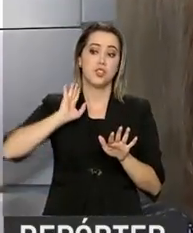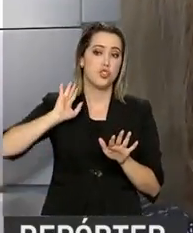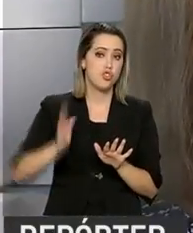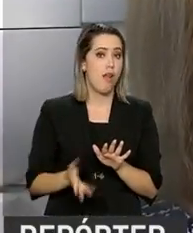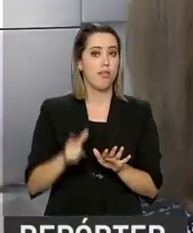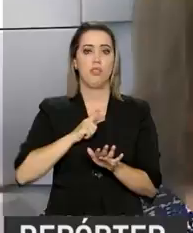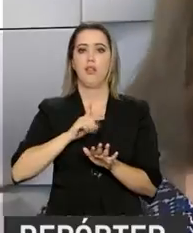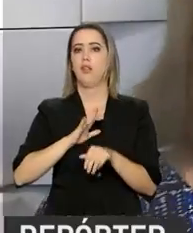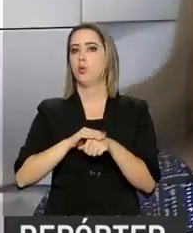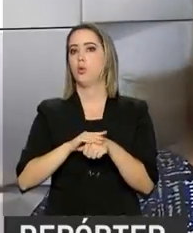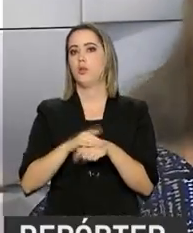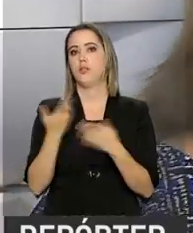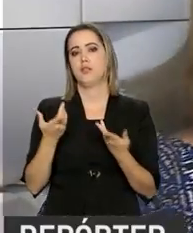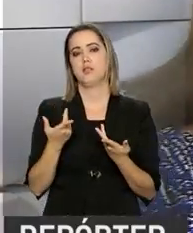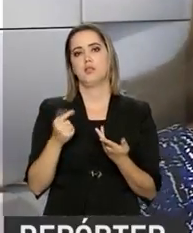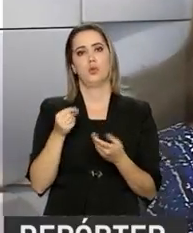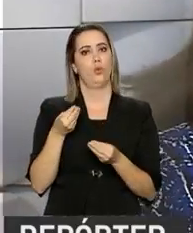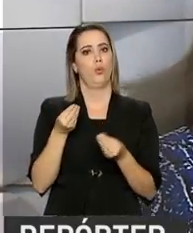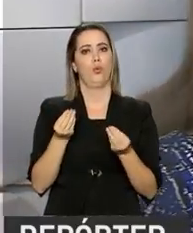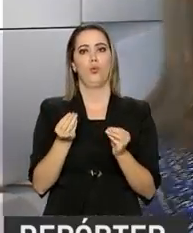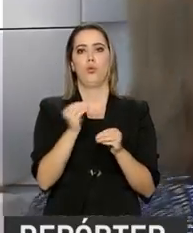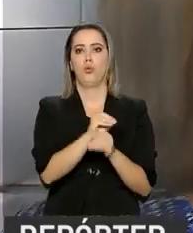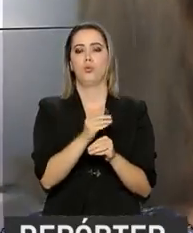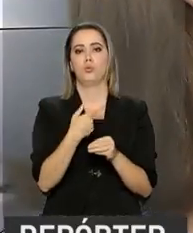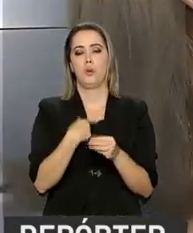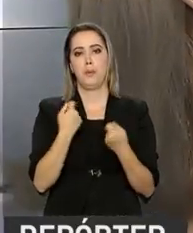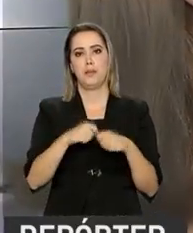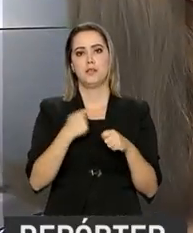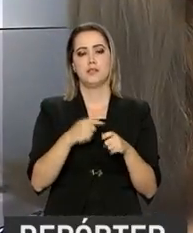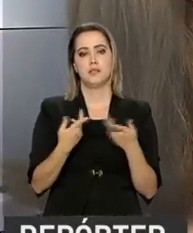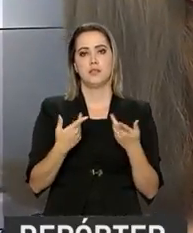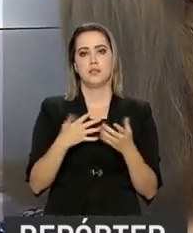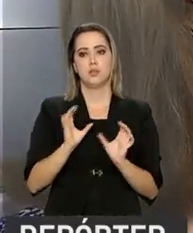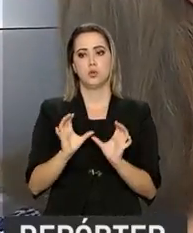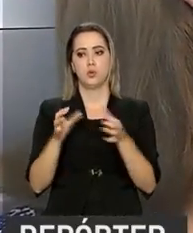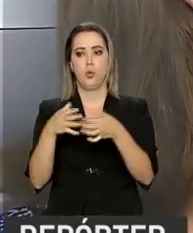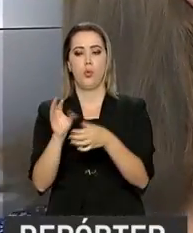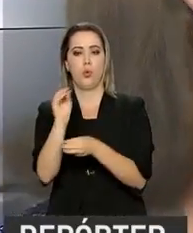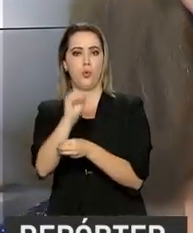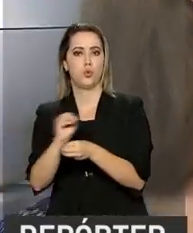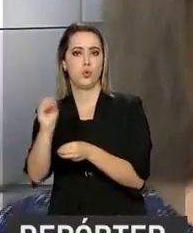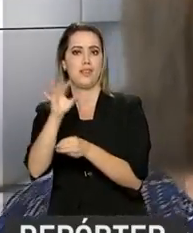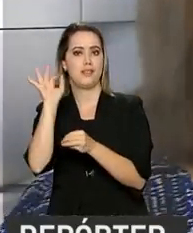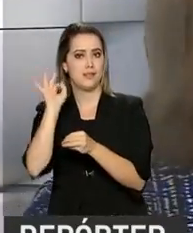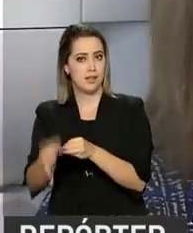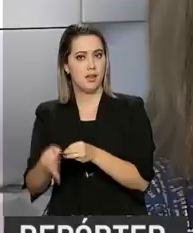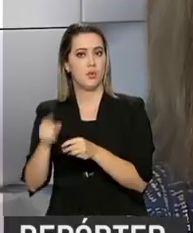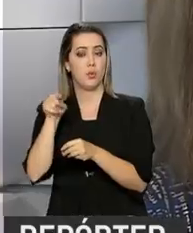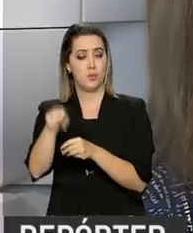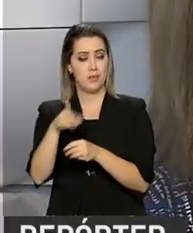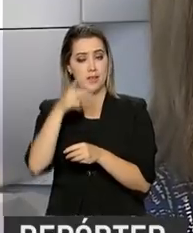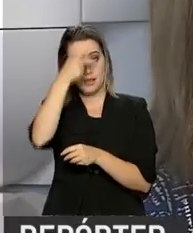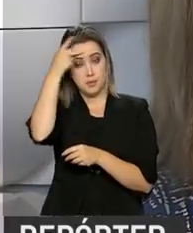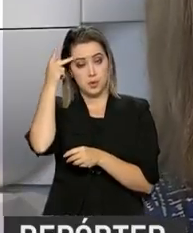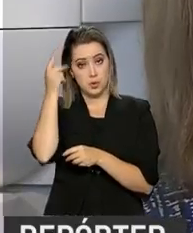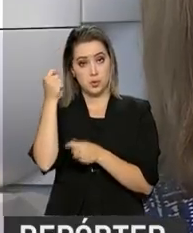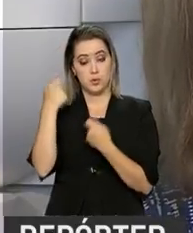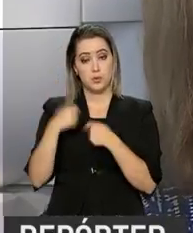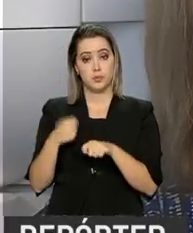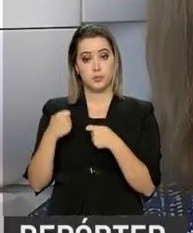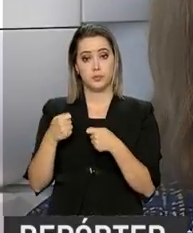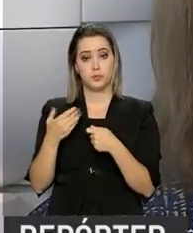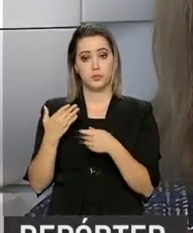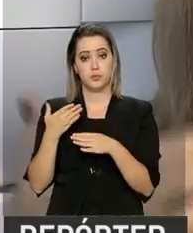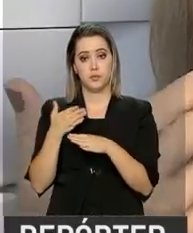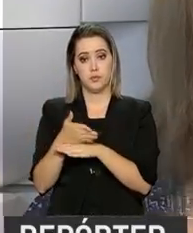infectada e ela não pode entrar em prédios ela tem que entrar no esquema de tratamento essa pessoa tem que fazer